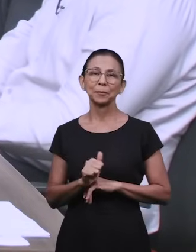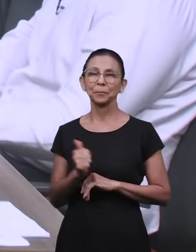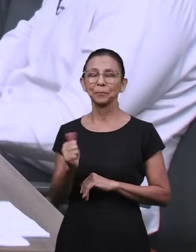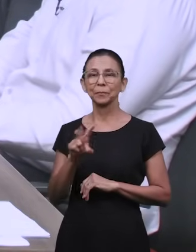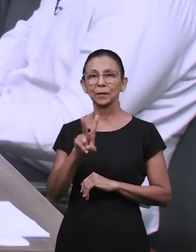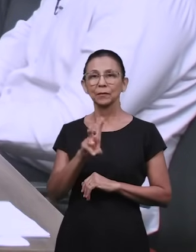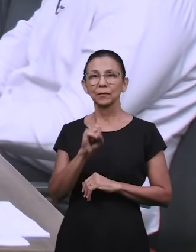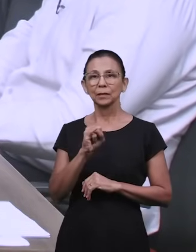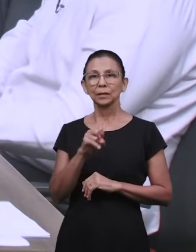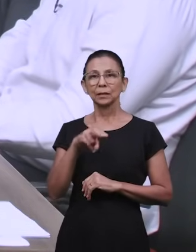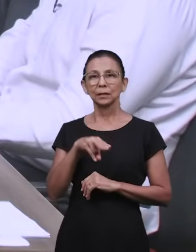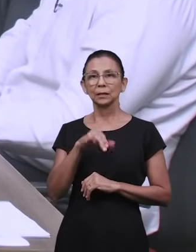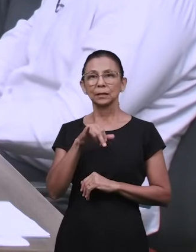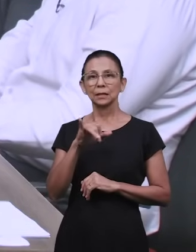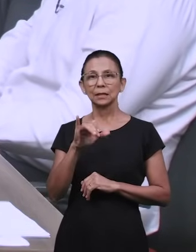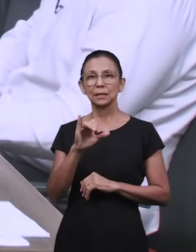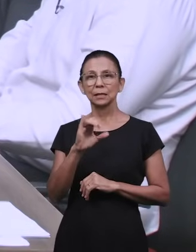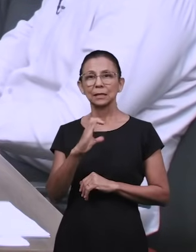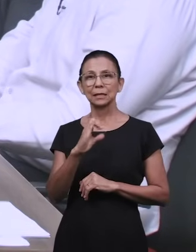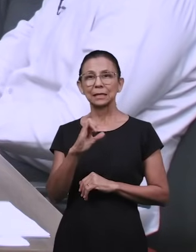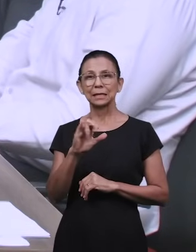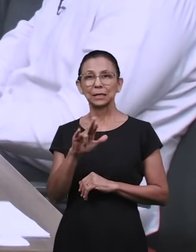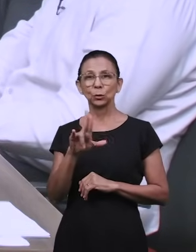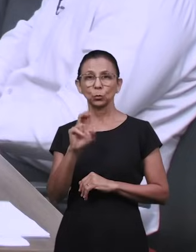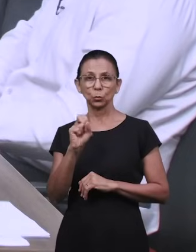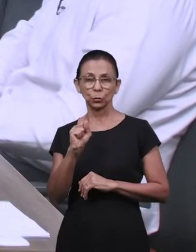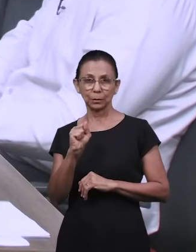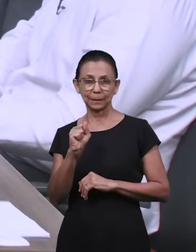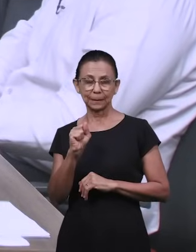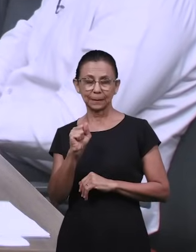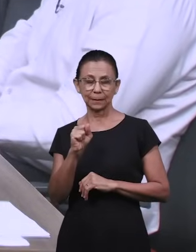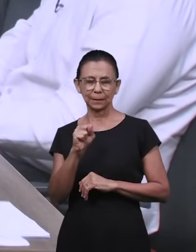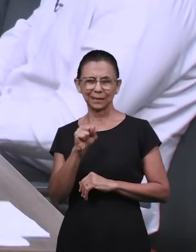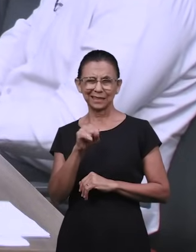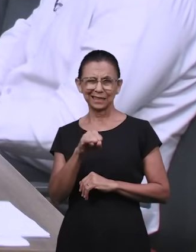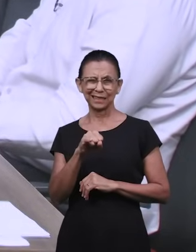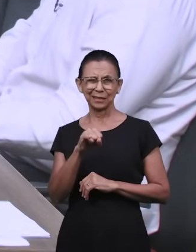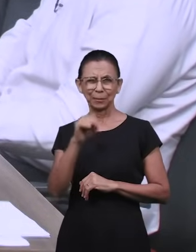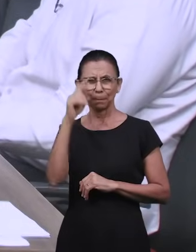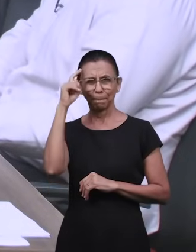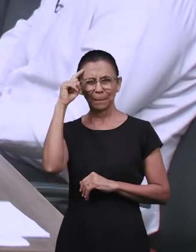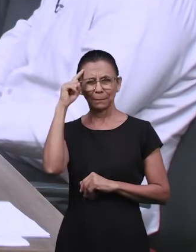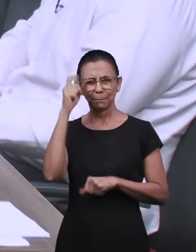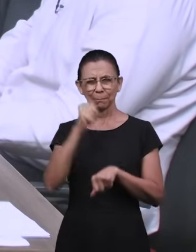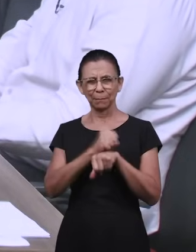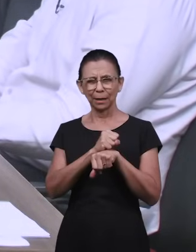irmão Vinícius, porque se a gente for parar para pensar, meu irmão,